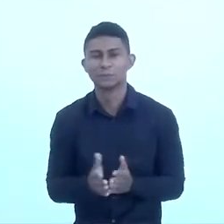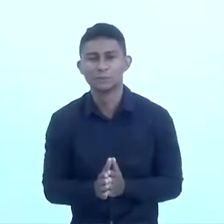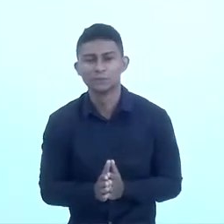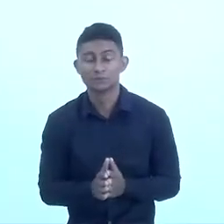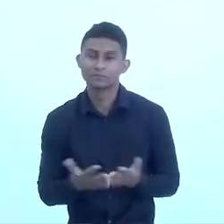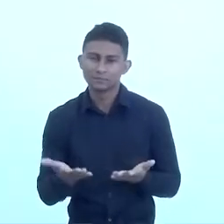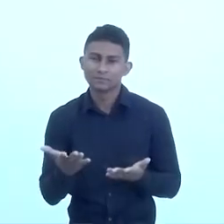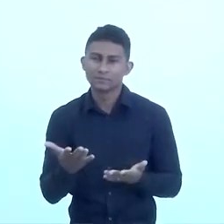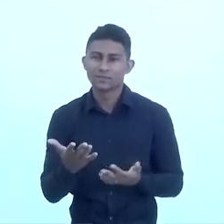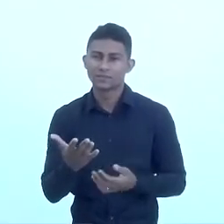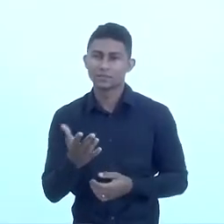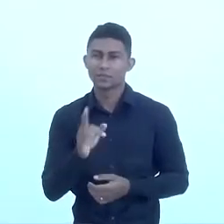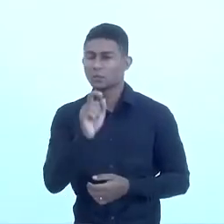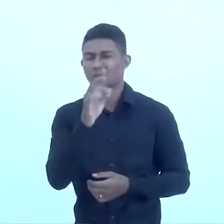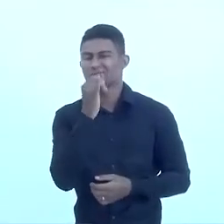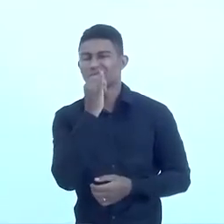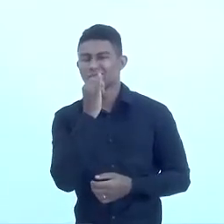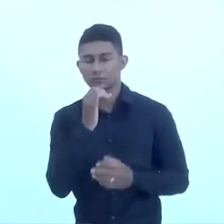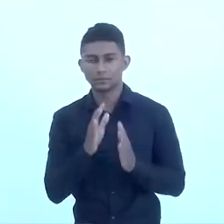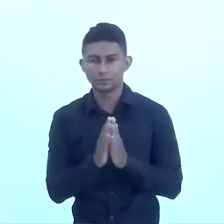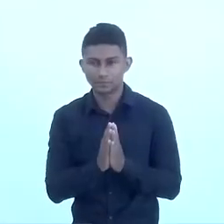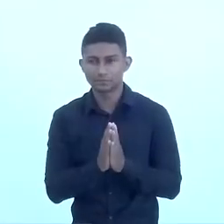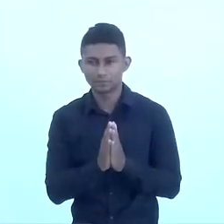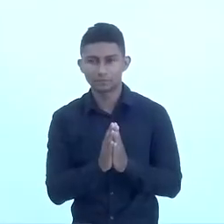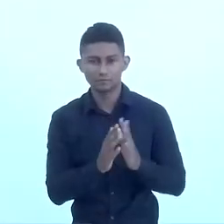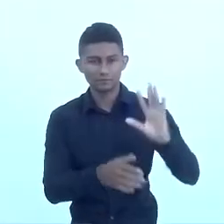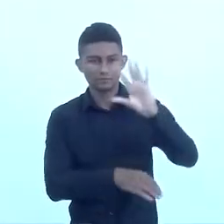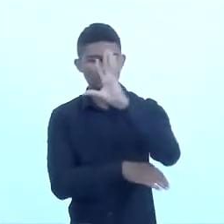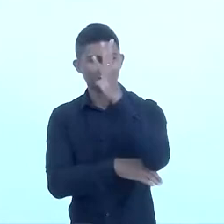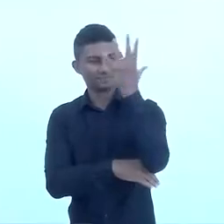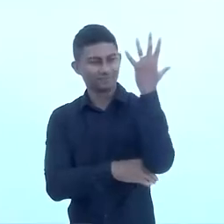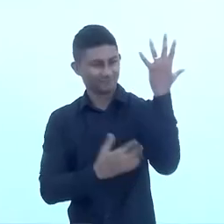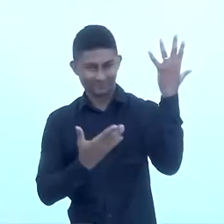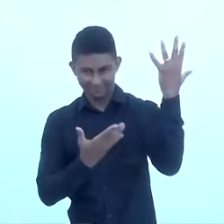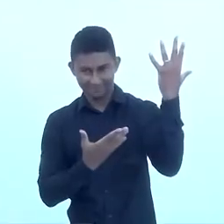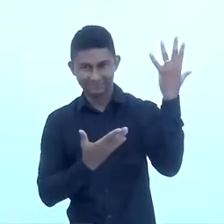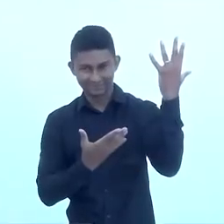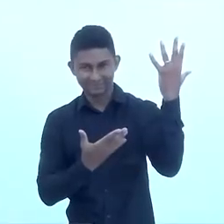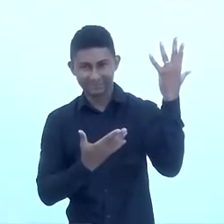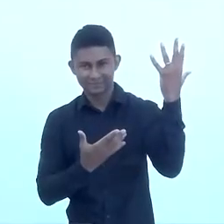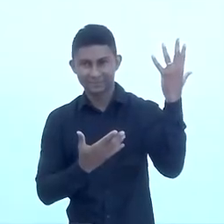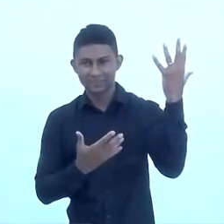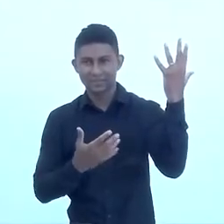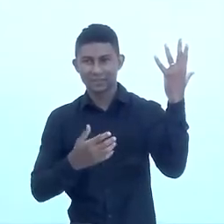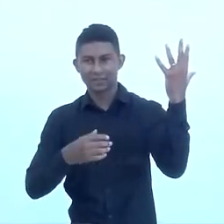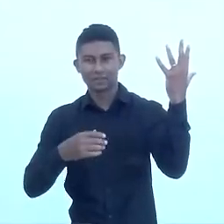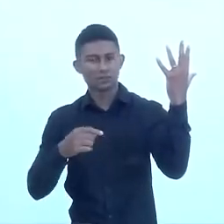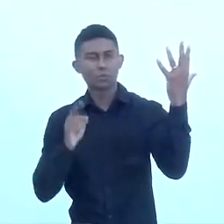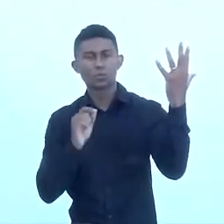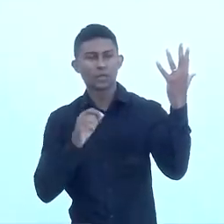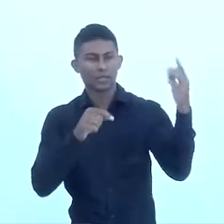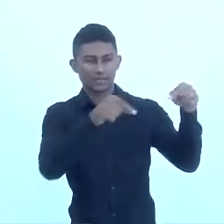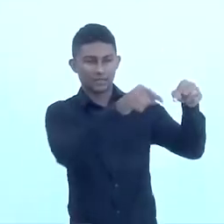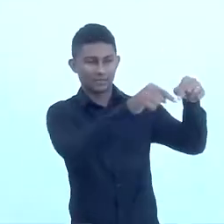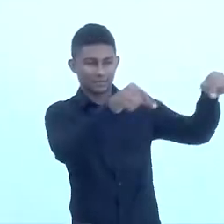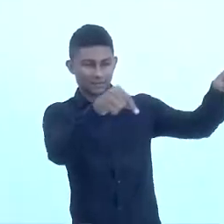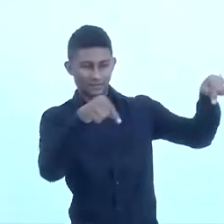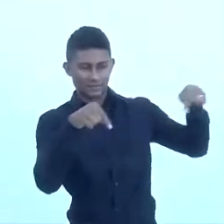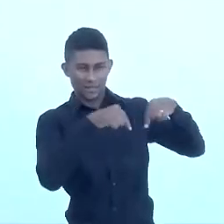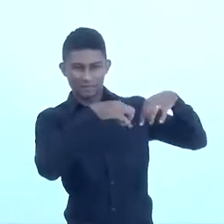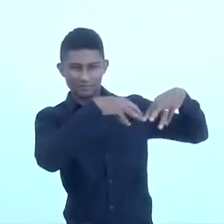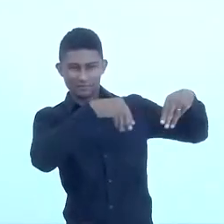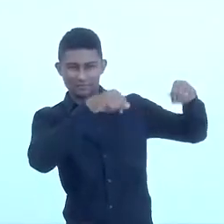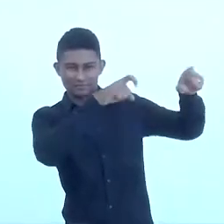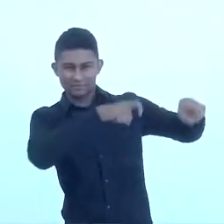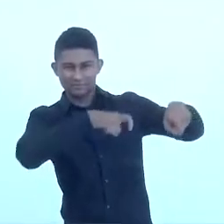Porque é o seguinte. Então tinha aquelas árvores plantadas dentro do